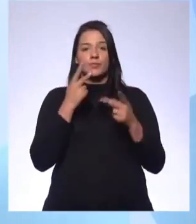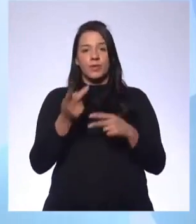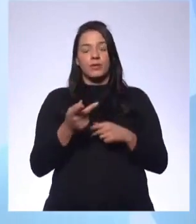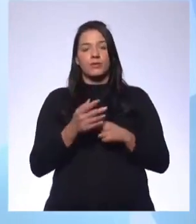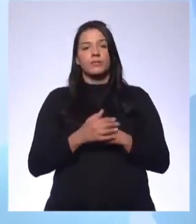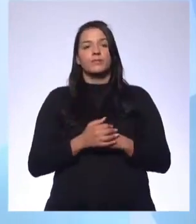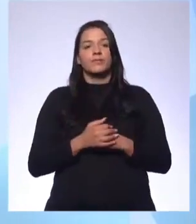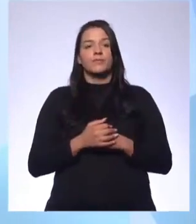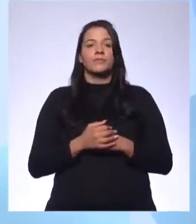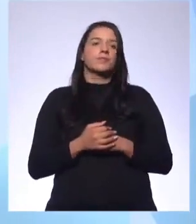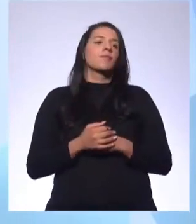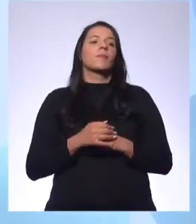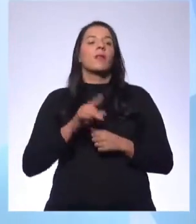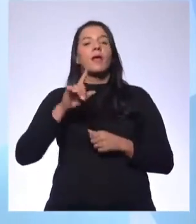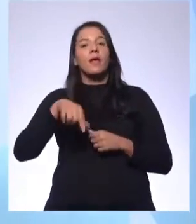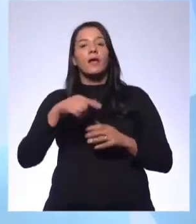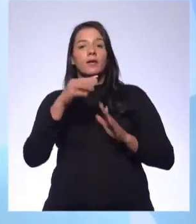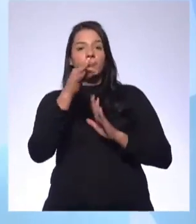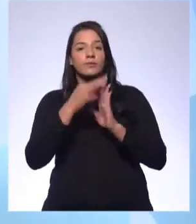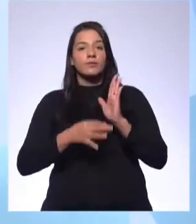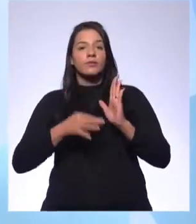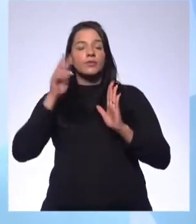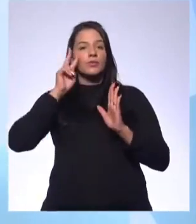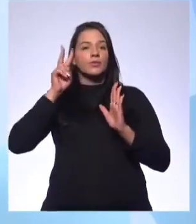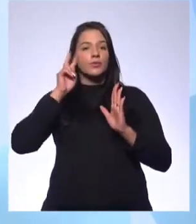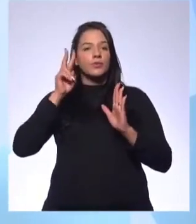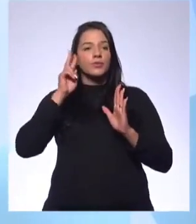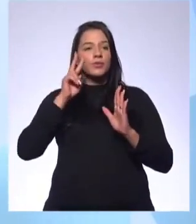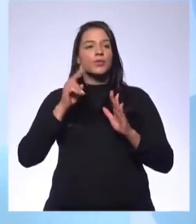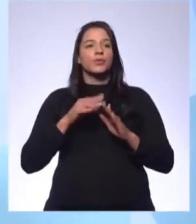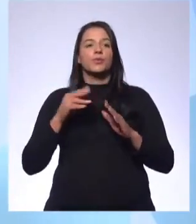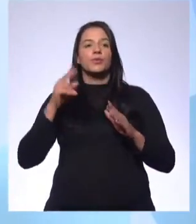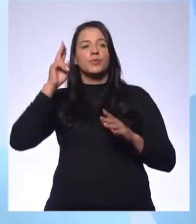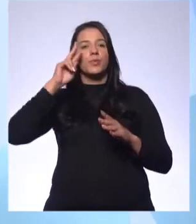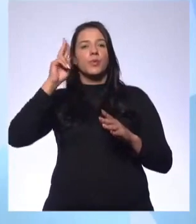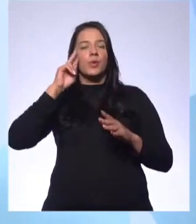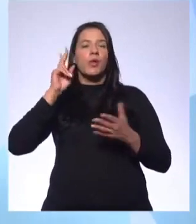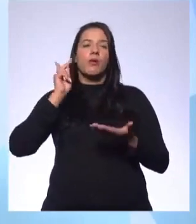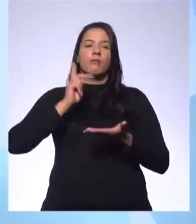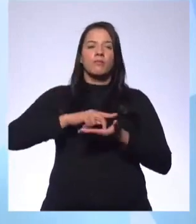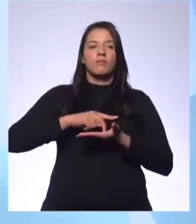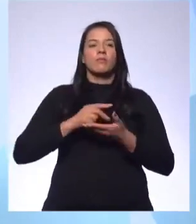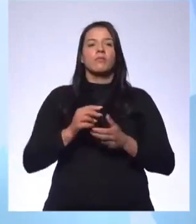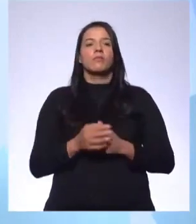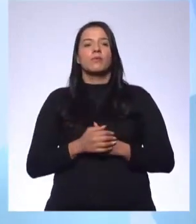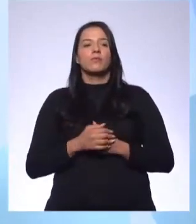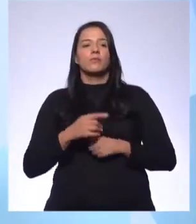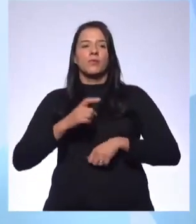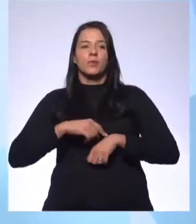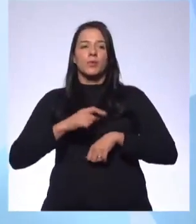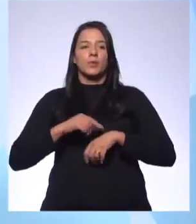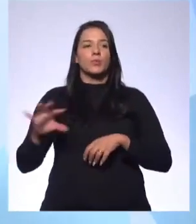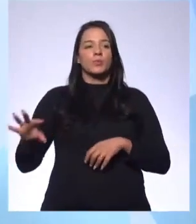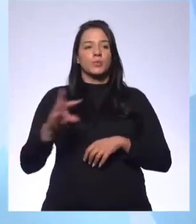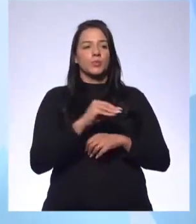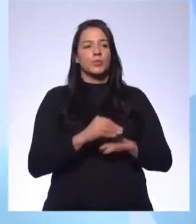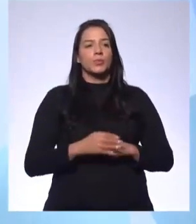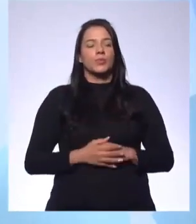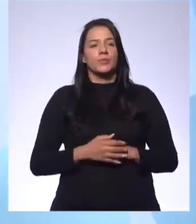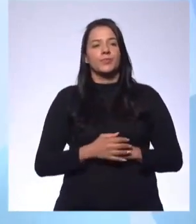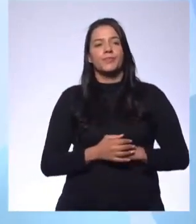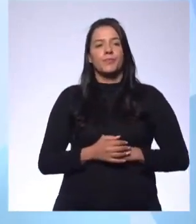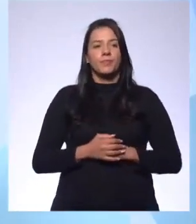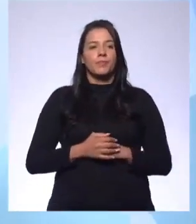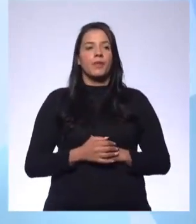conto ali, ele vai te levando para o surreal, de uma certa forma, né? E falando do tempo, de toda essa questão.